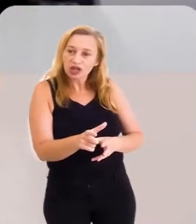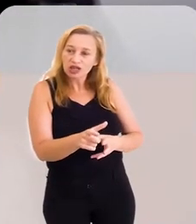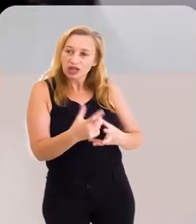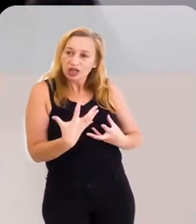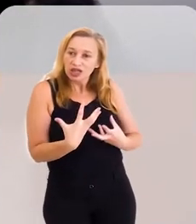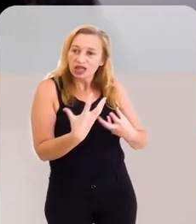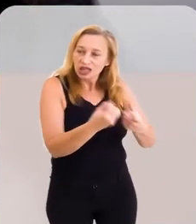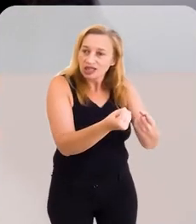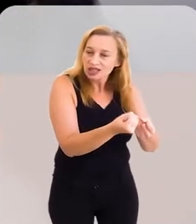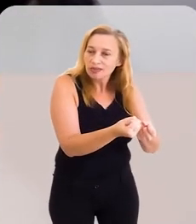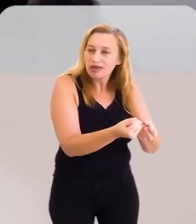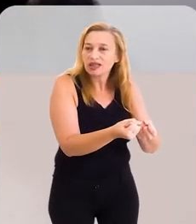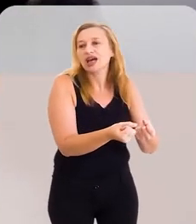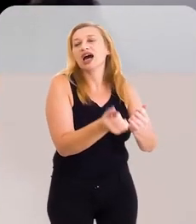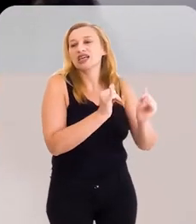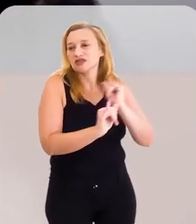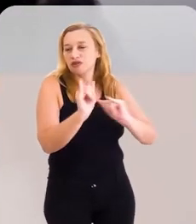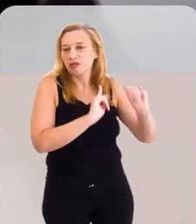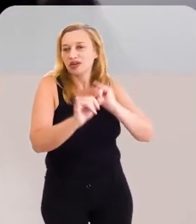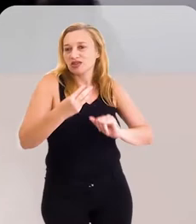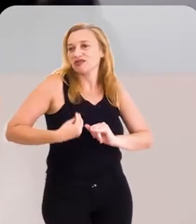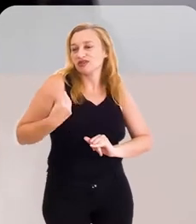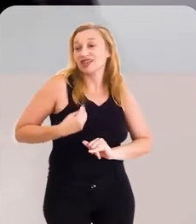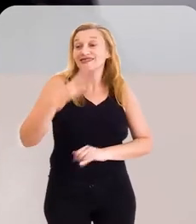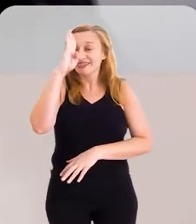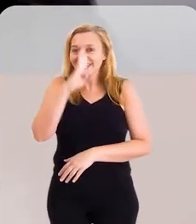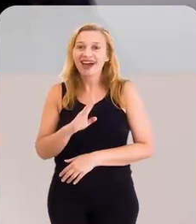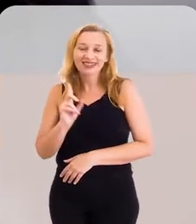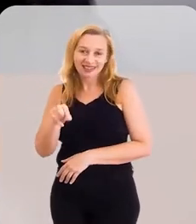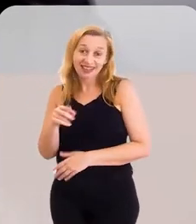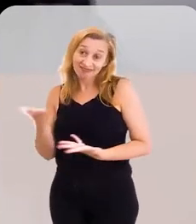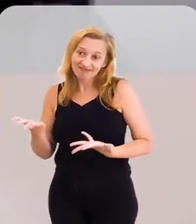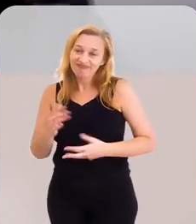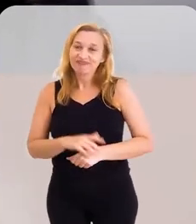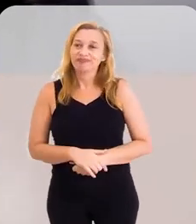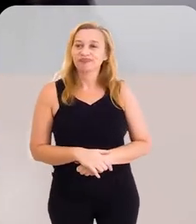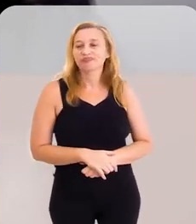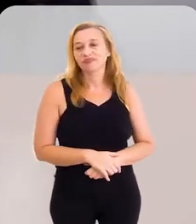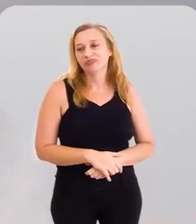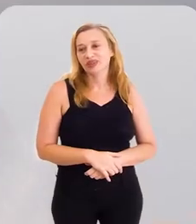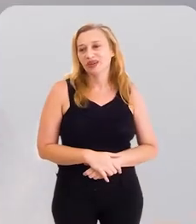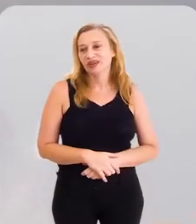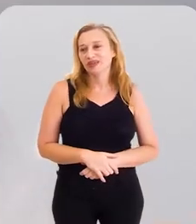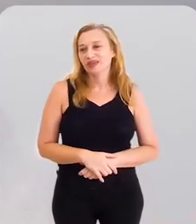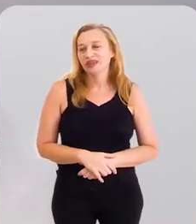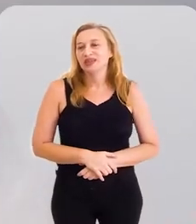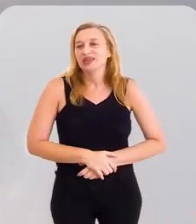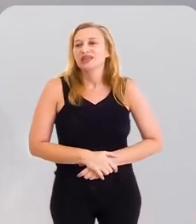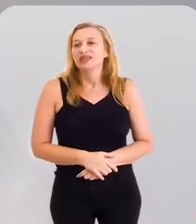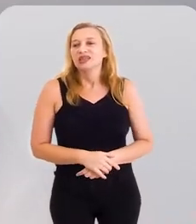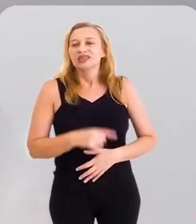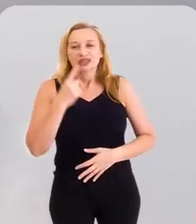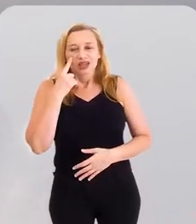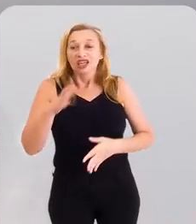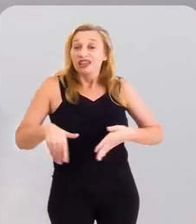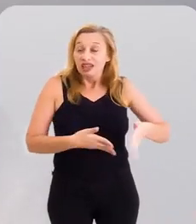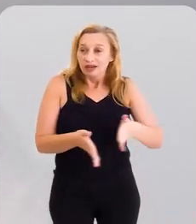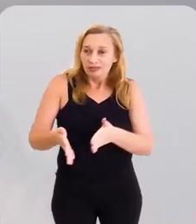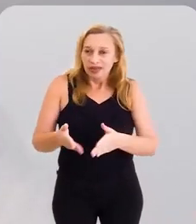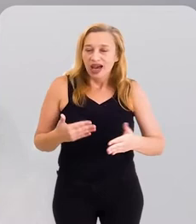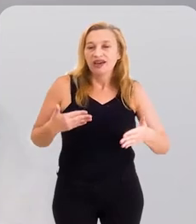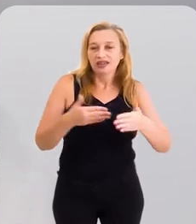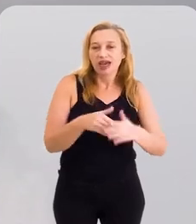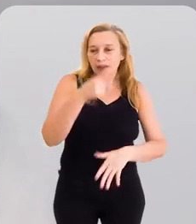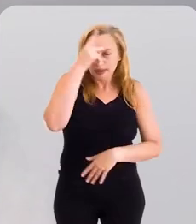pegando essas instruções e vivendo, experienciando. Nada é dado de graça, nada é tão fácil assim. O que eu mostro é uma direção, mas quem vai